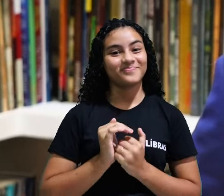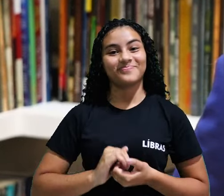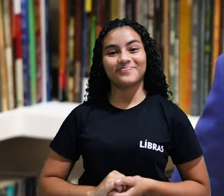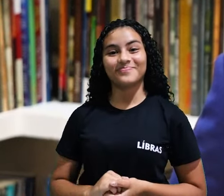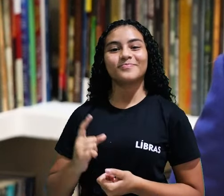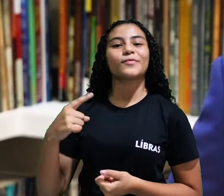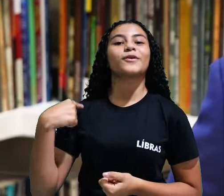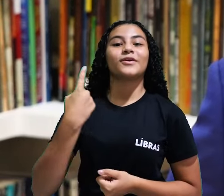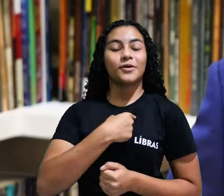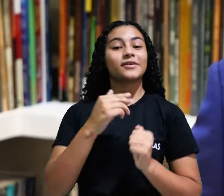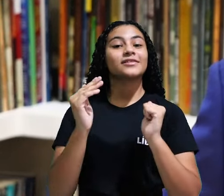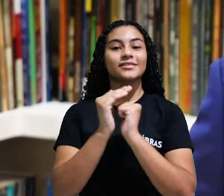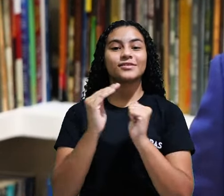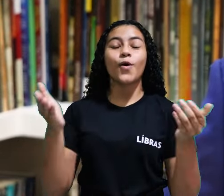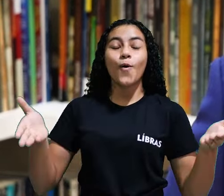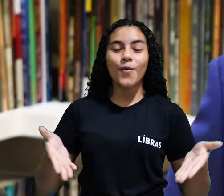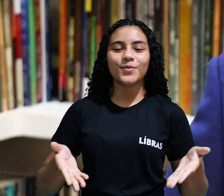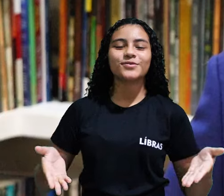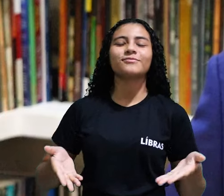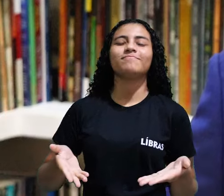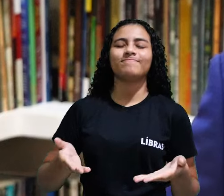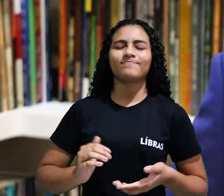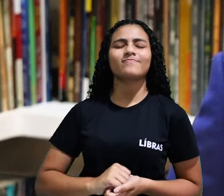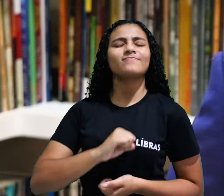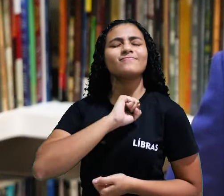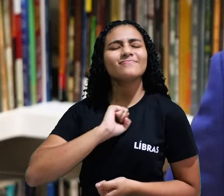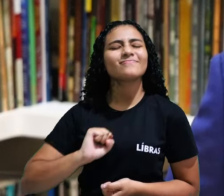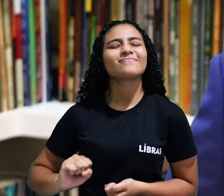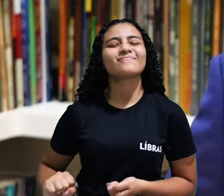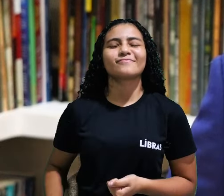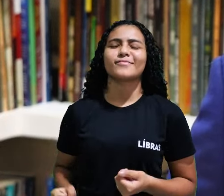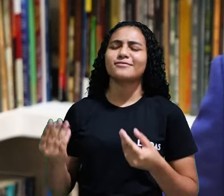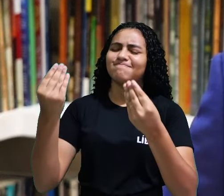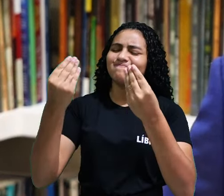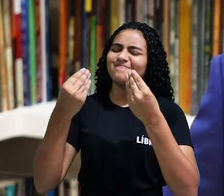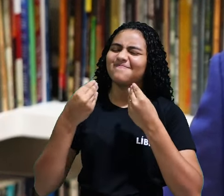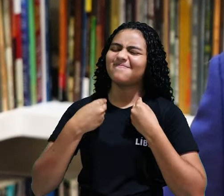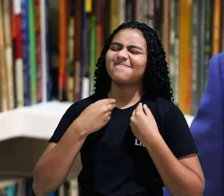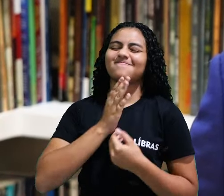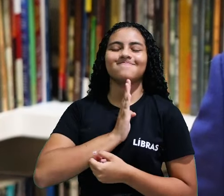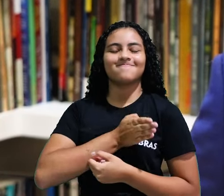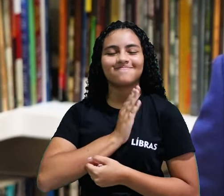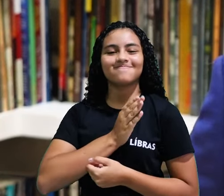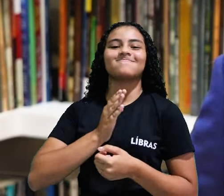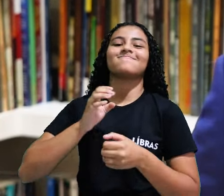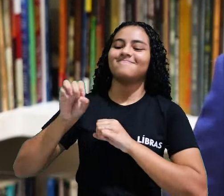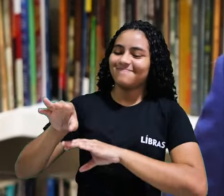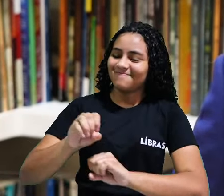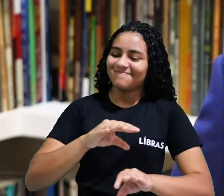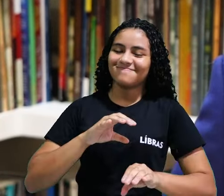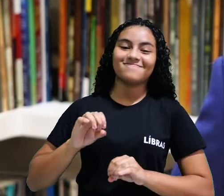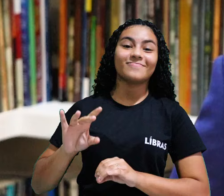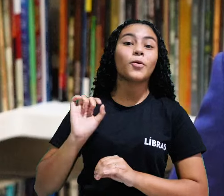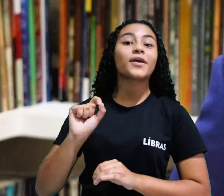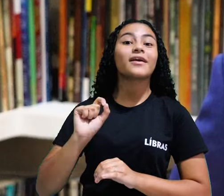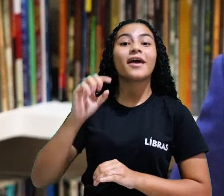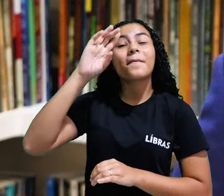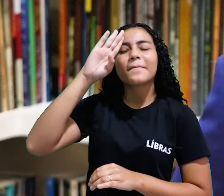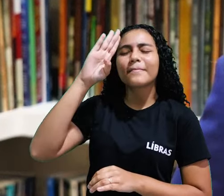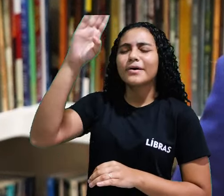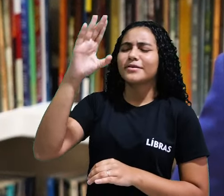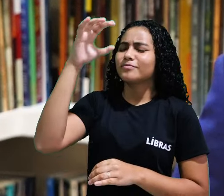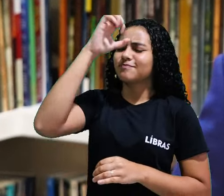Que a nossa oração hoje seja: Senhor, dá-me um coração ensinável, especialmente para